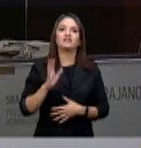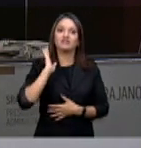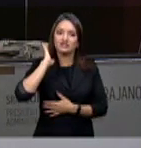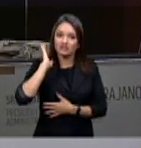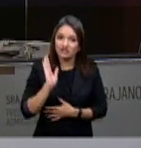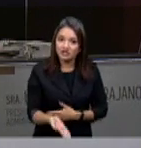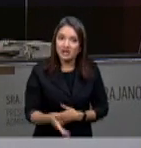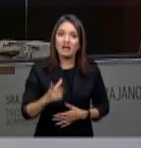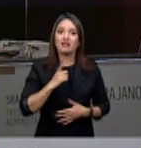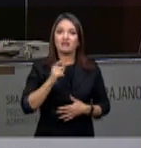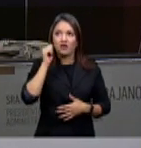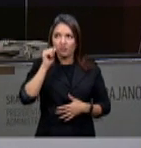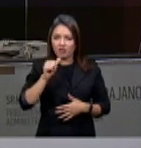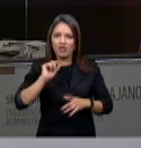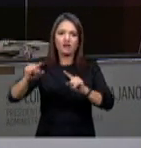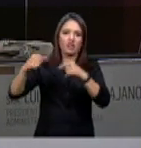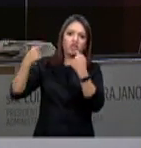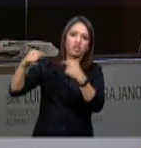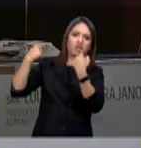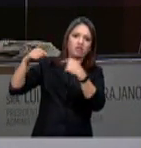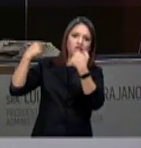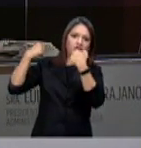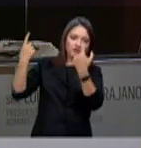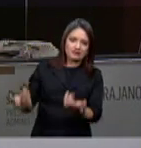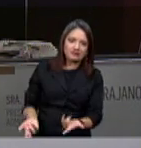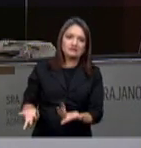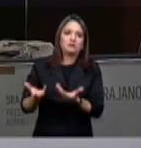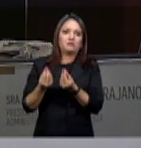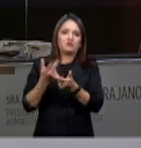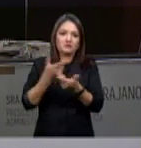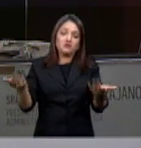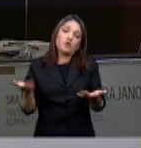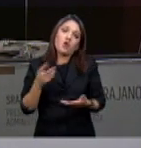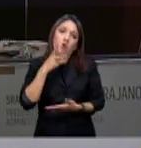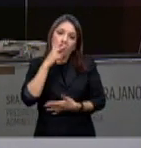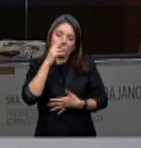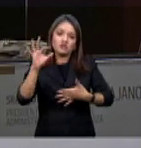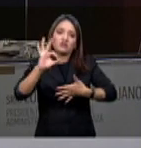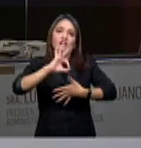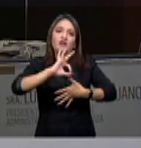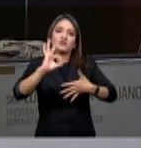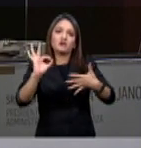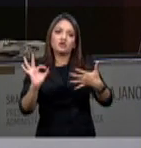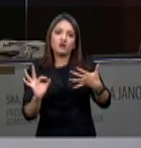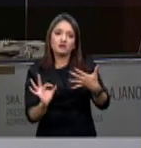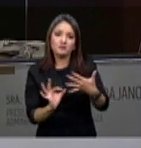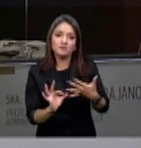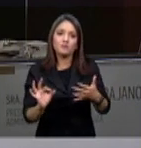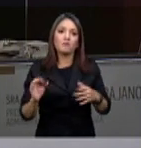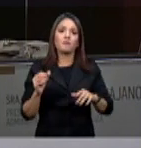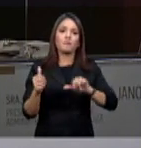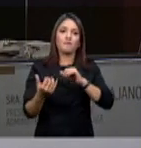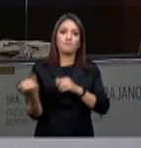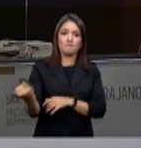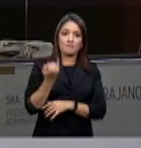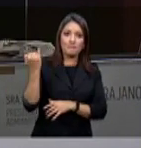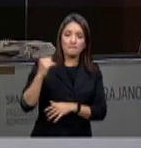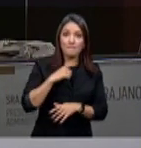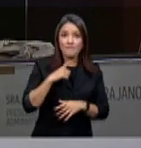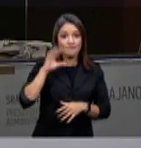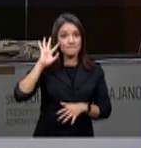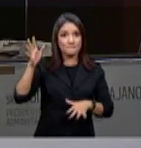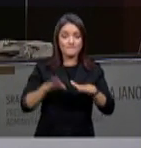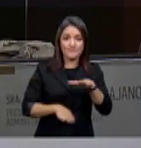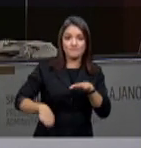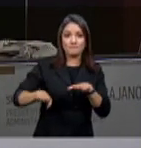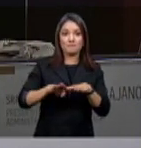E já paguei até das mulheres mesma de ter o grupo Volta para mim o processo transitório para acertar uma desigualdade agora eu tô